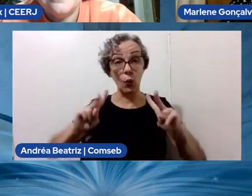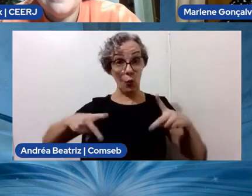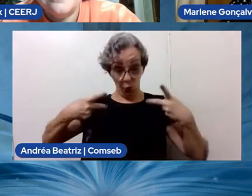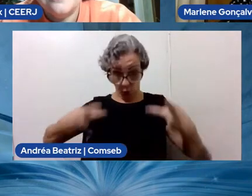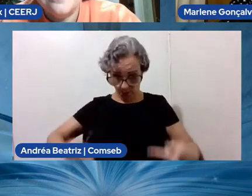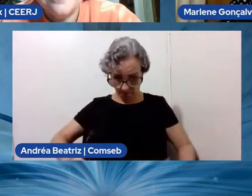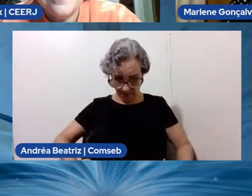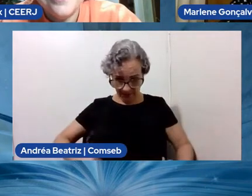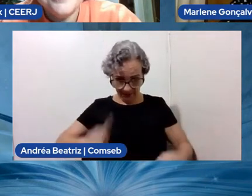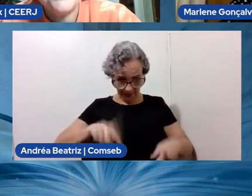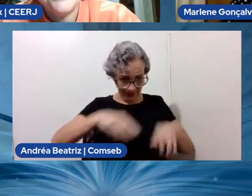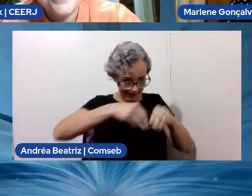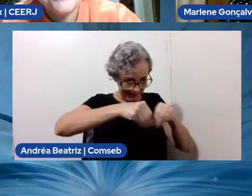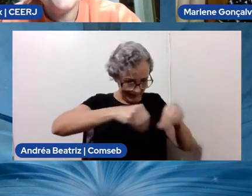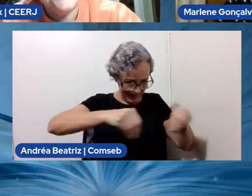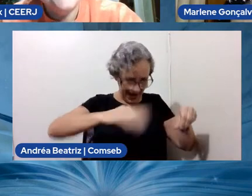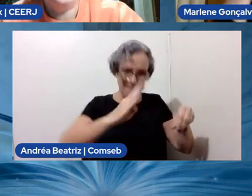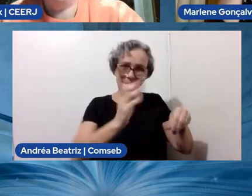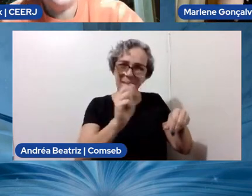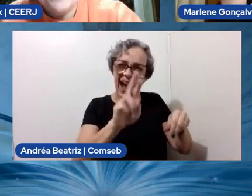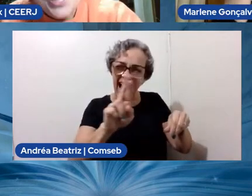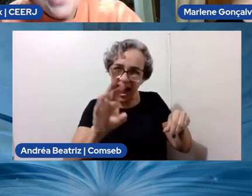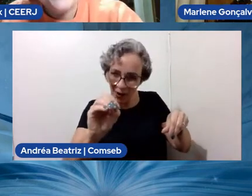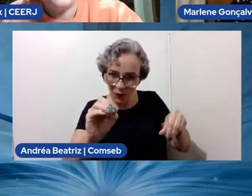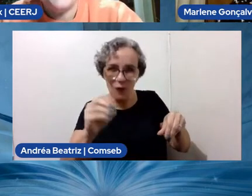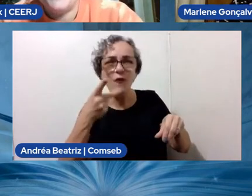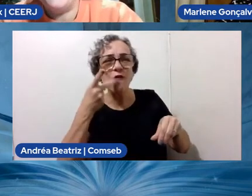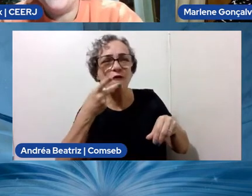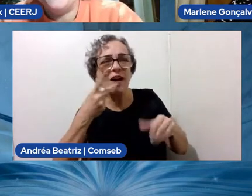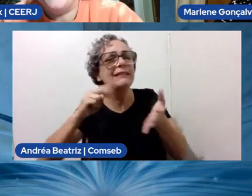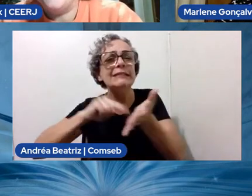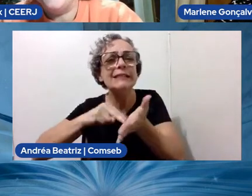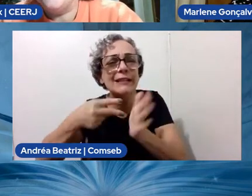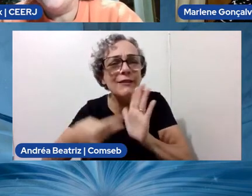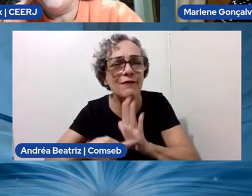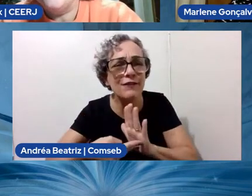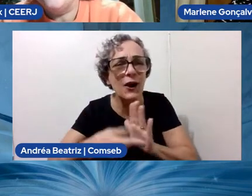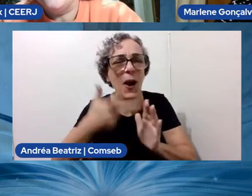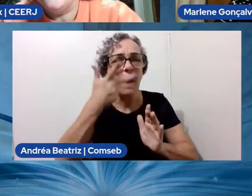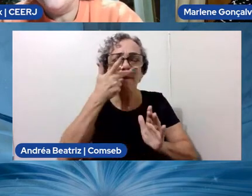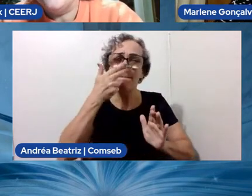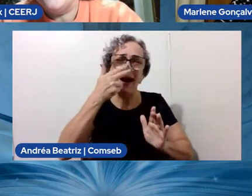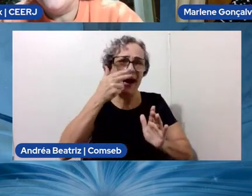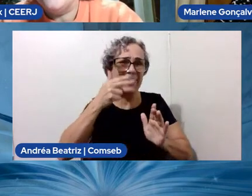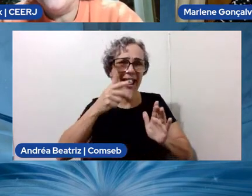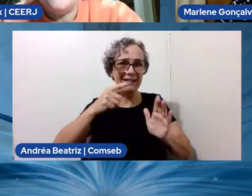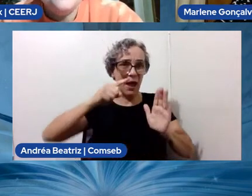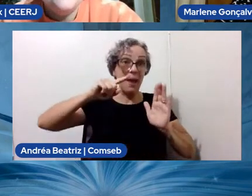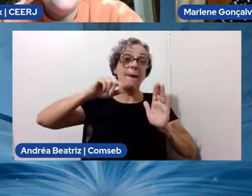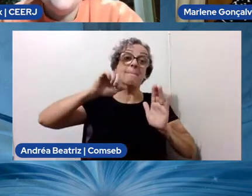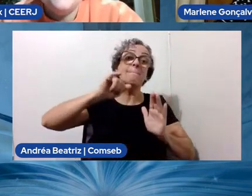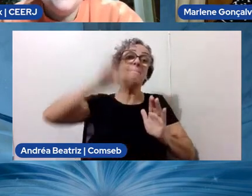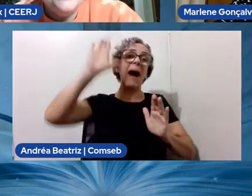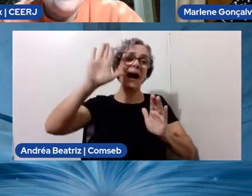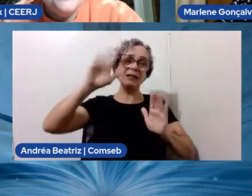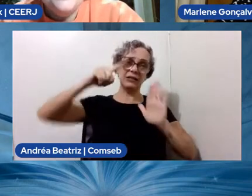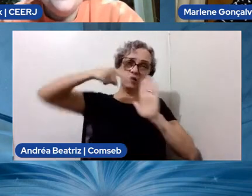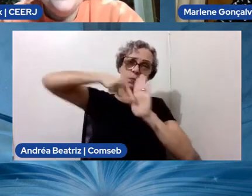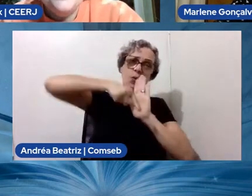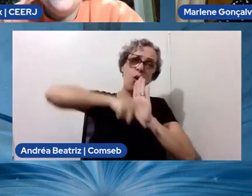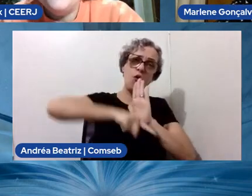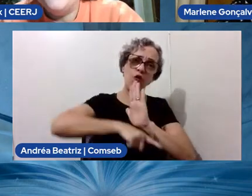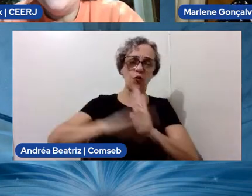barro da terra tem um significado muito mais profundo do que parece simplesmente fazer um boneco, não é? Muito interessante,